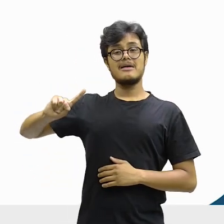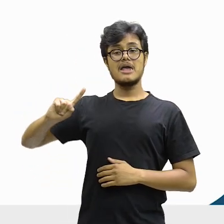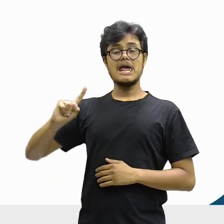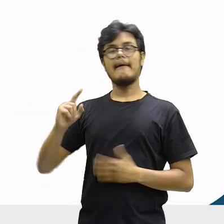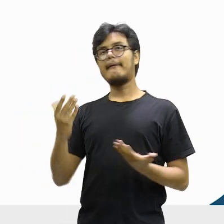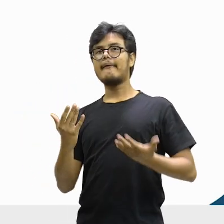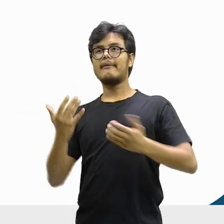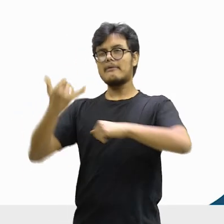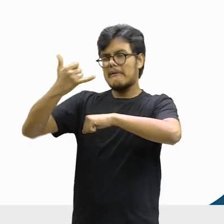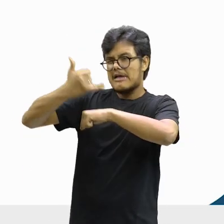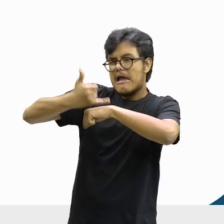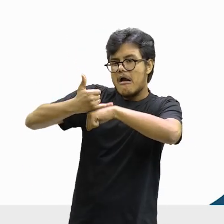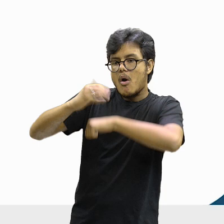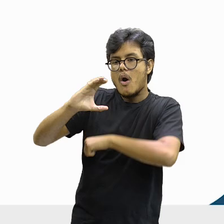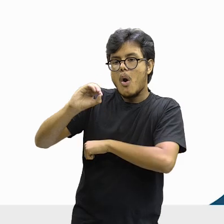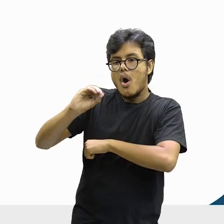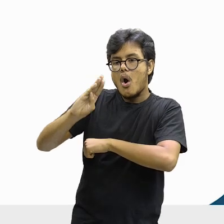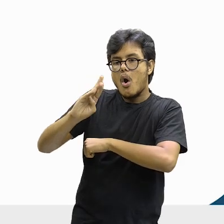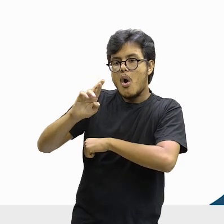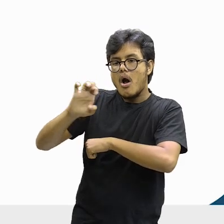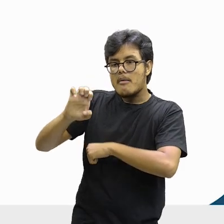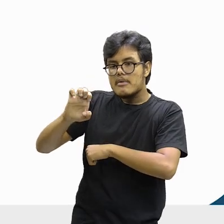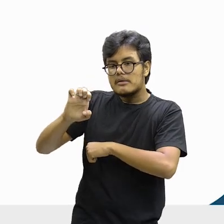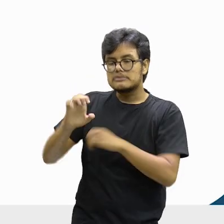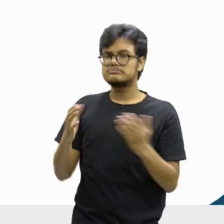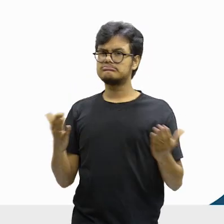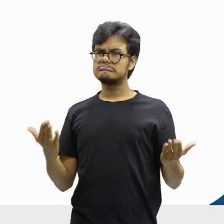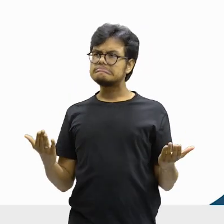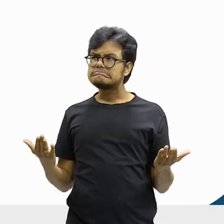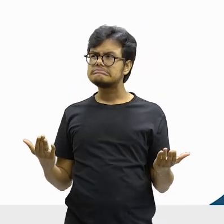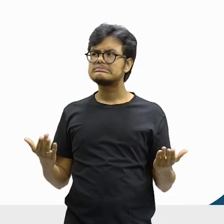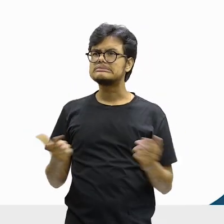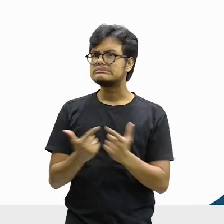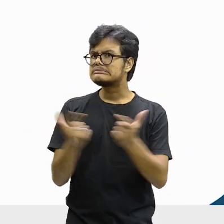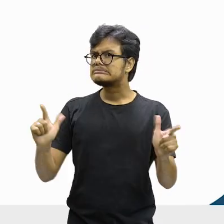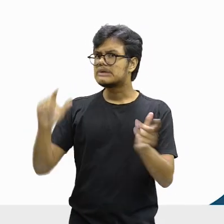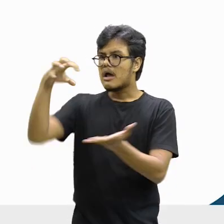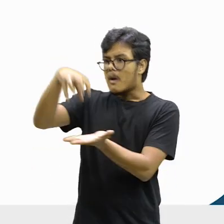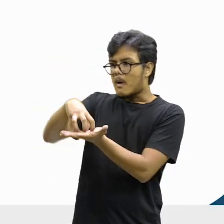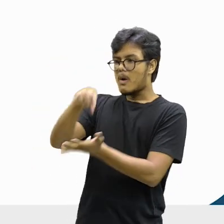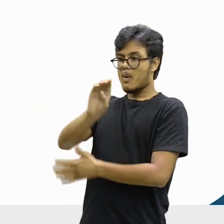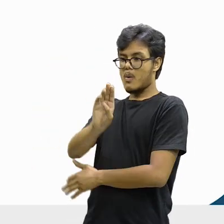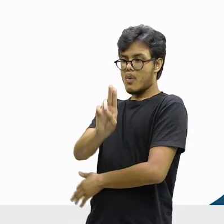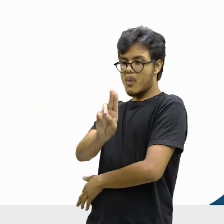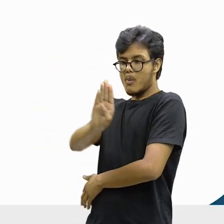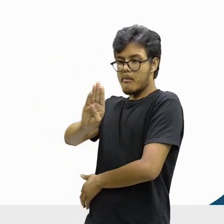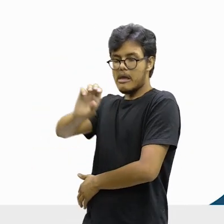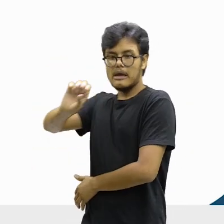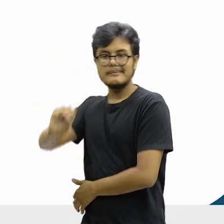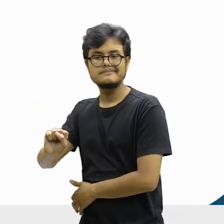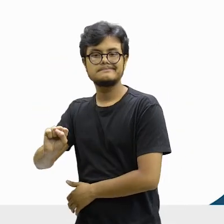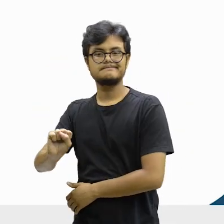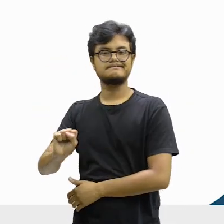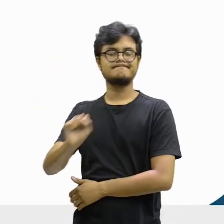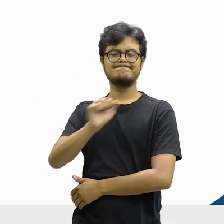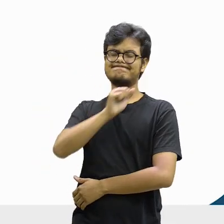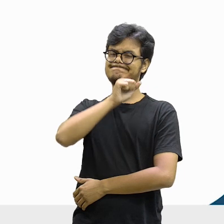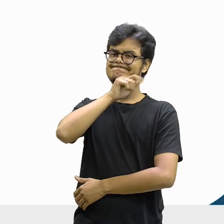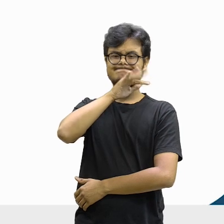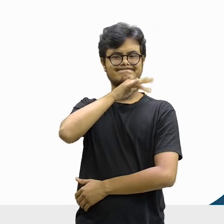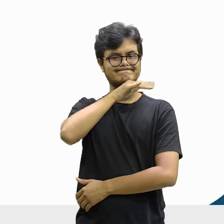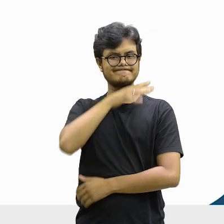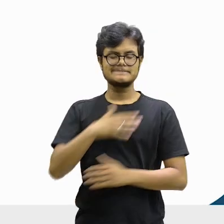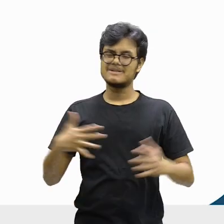cobre. Essa baixa disponibilidade nas UBSs impacta negativamente